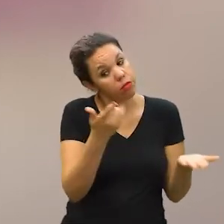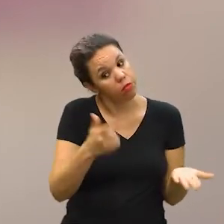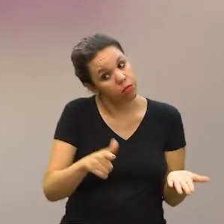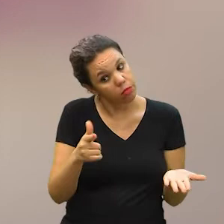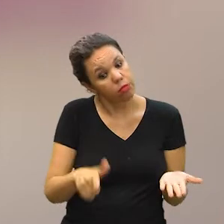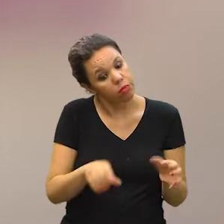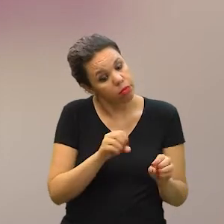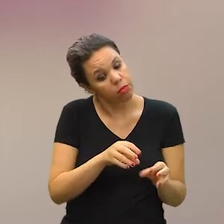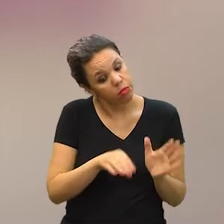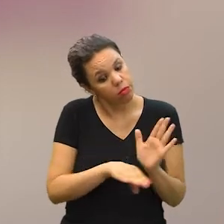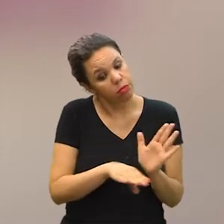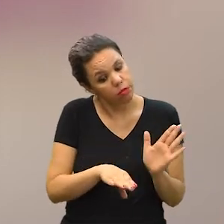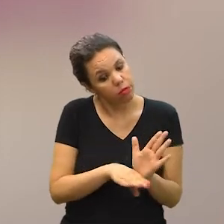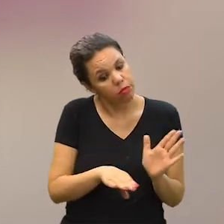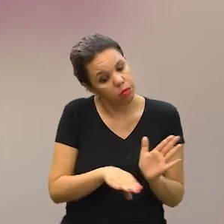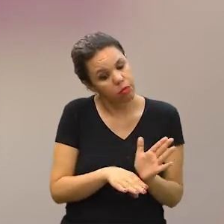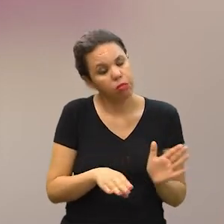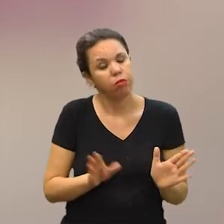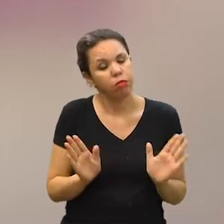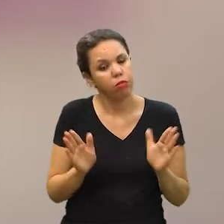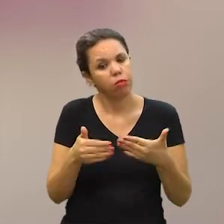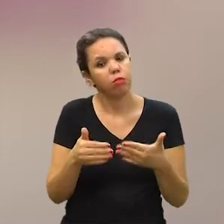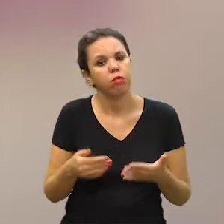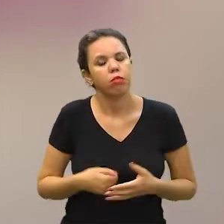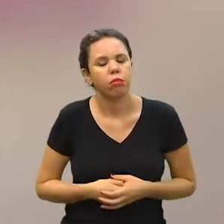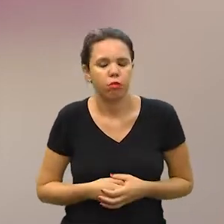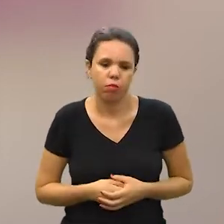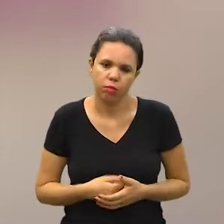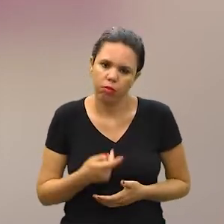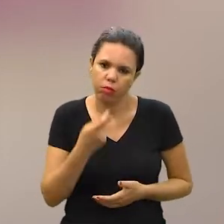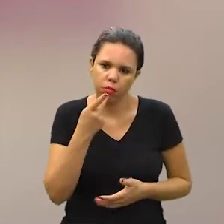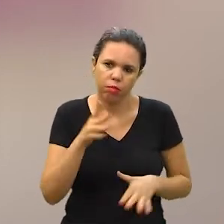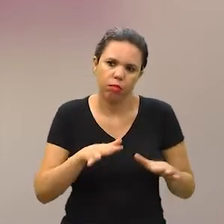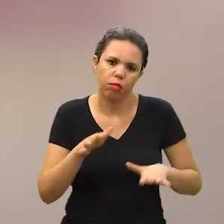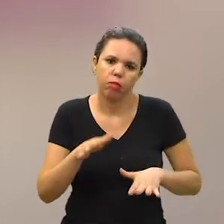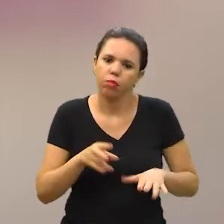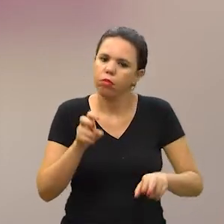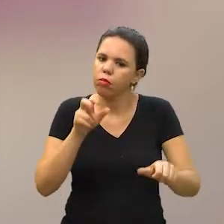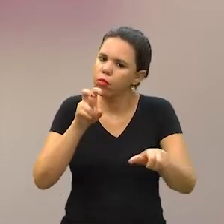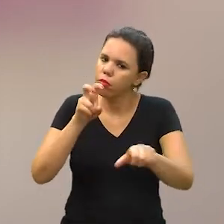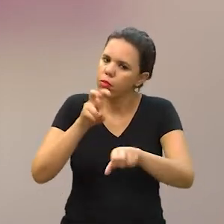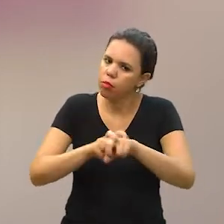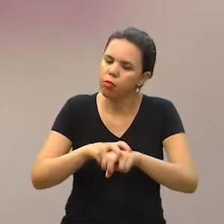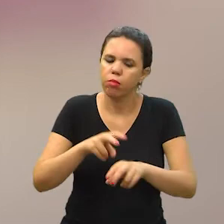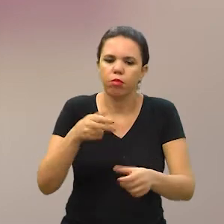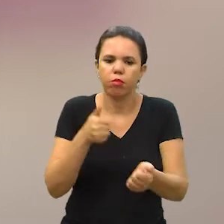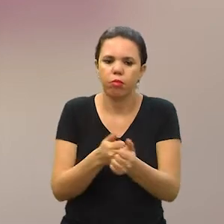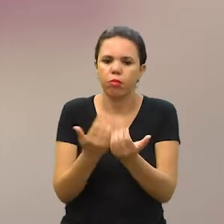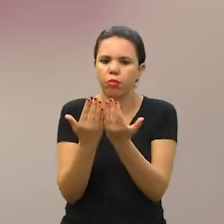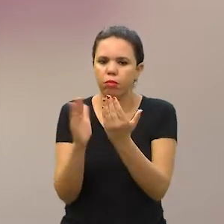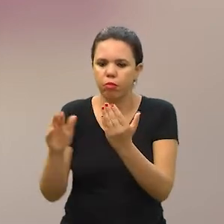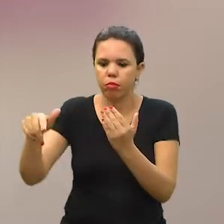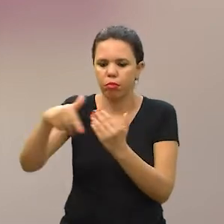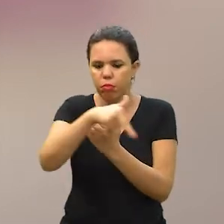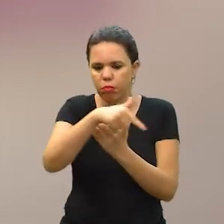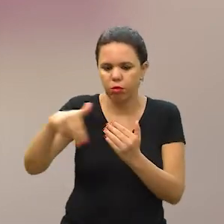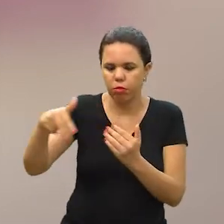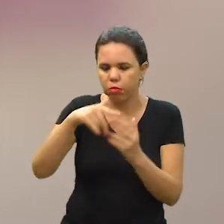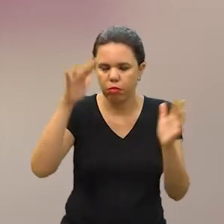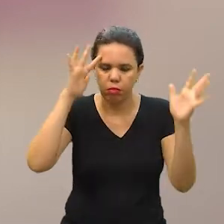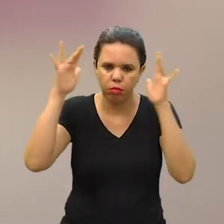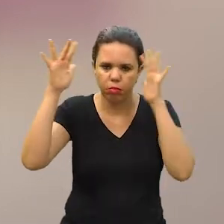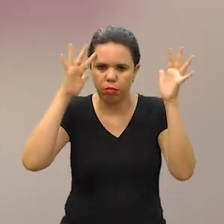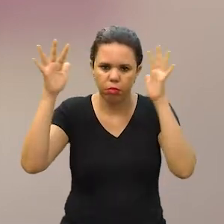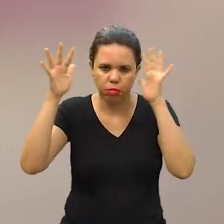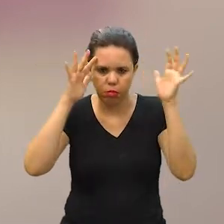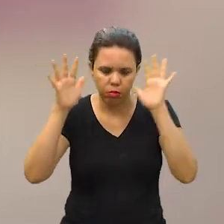mais vezes, né? Ter um pouco mais de foco. A gente fala muitas vezes não sentar perto da porta, porque na porta fica passando gente, já